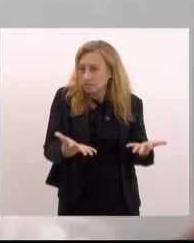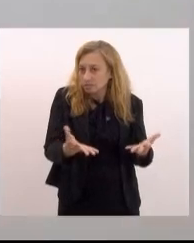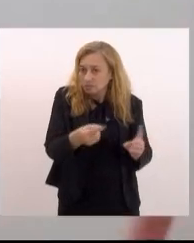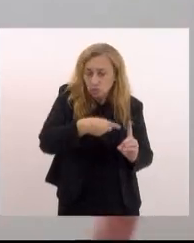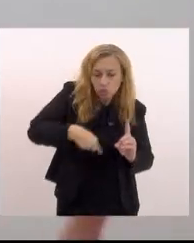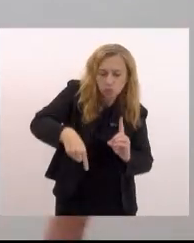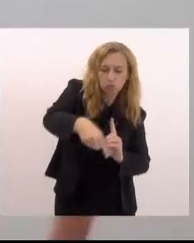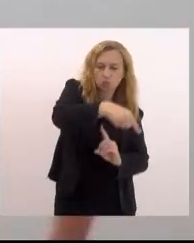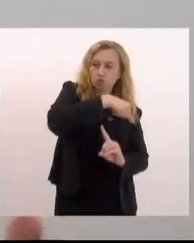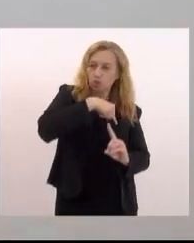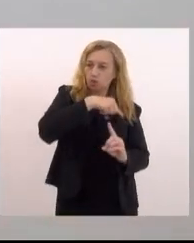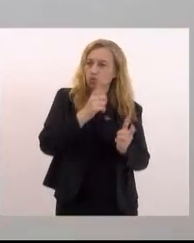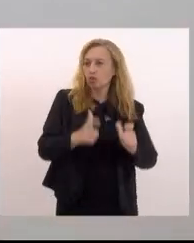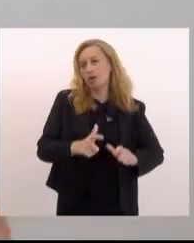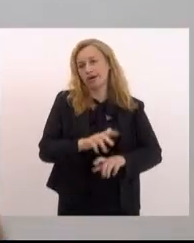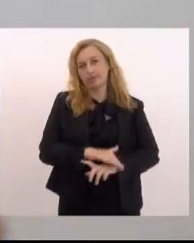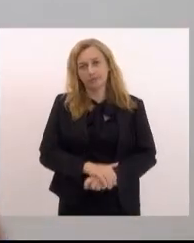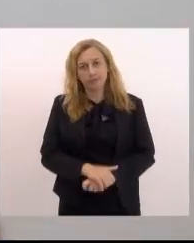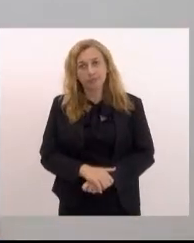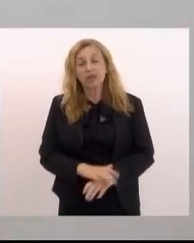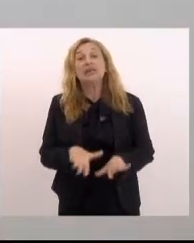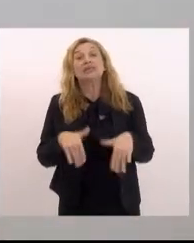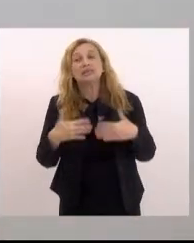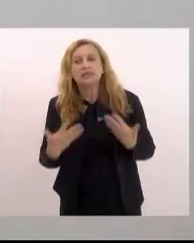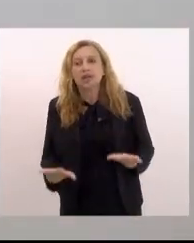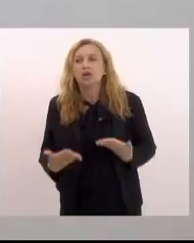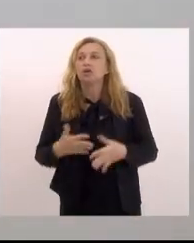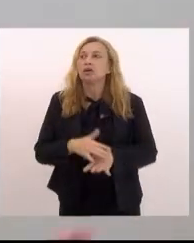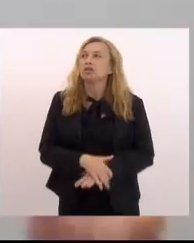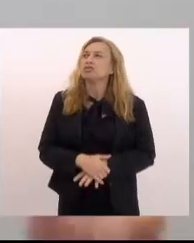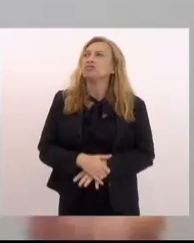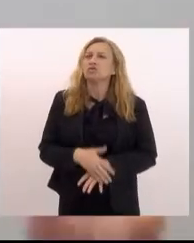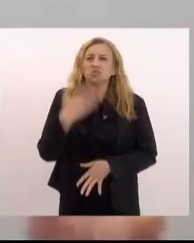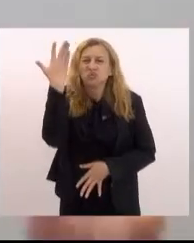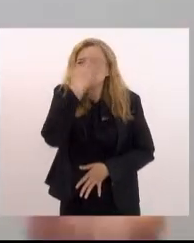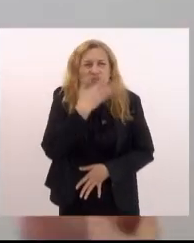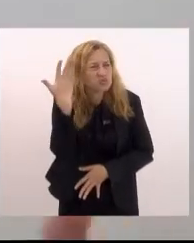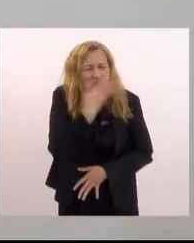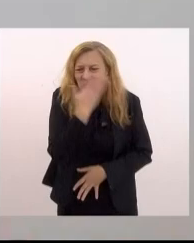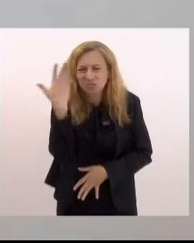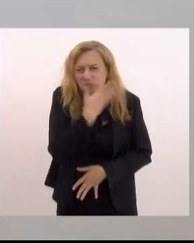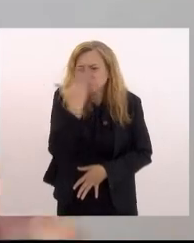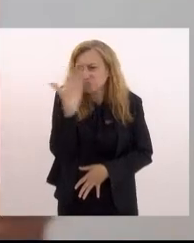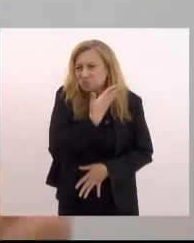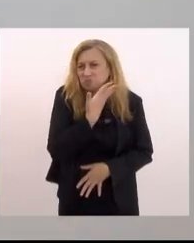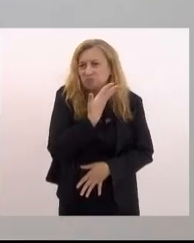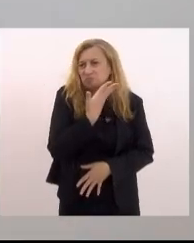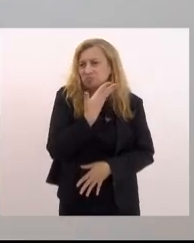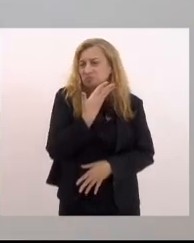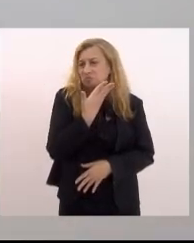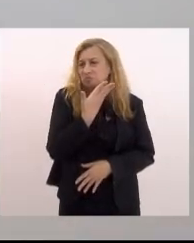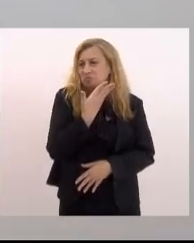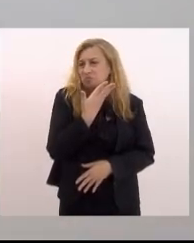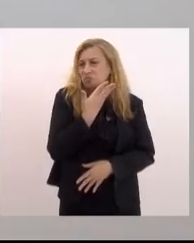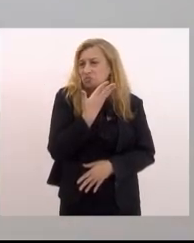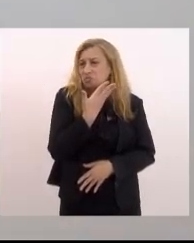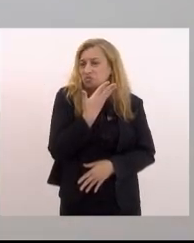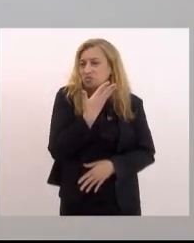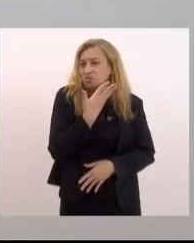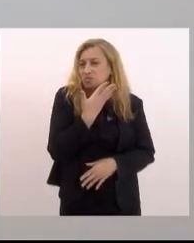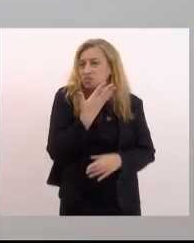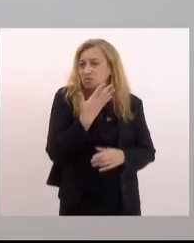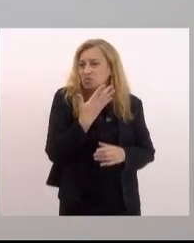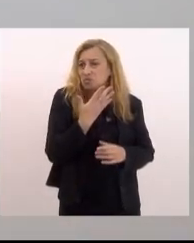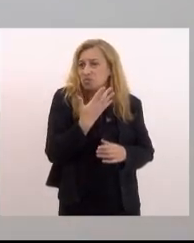entorno. Não é? Então, nós não vemos ali nenhuma ocupação de